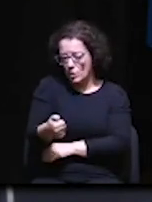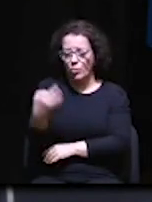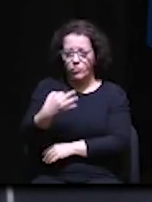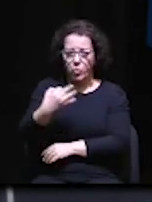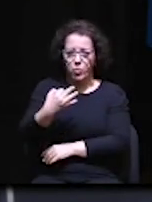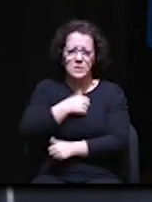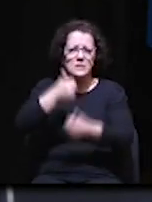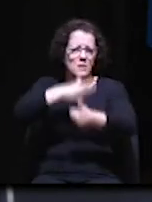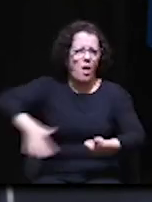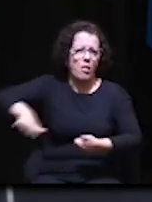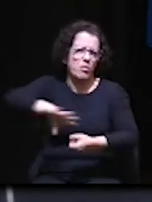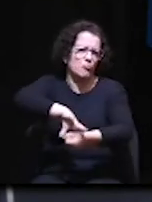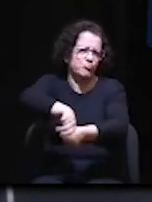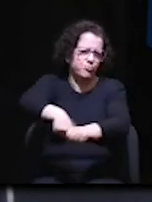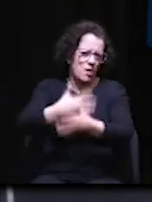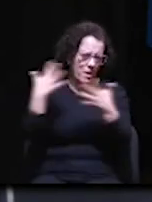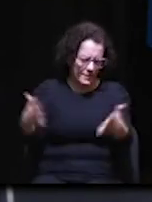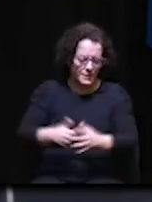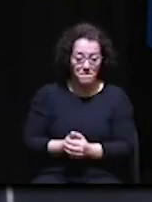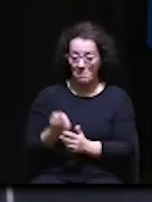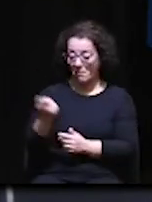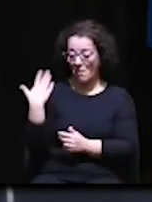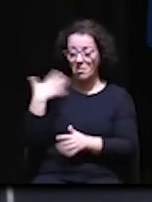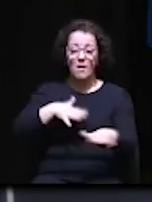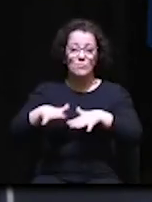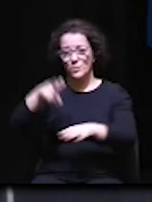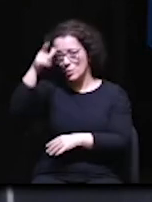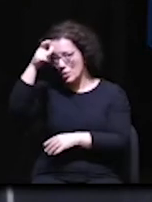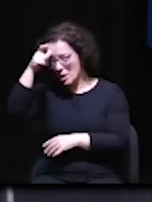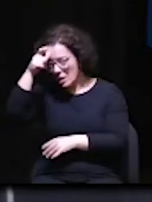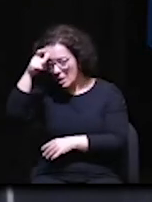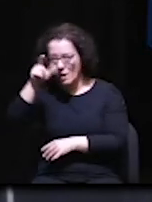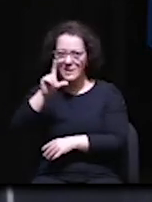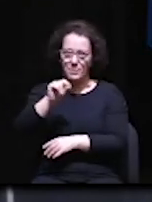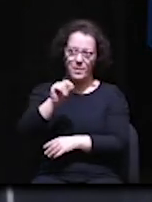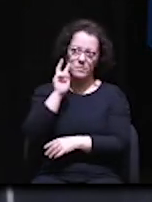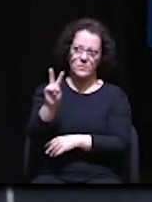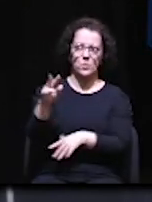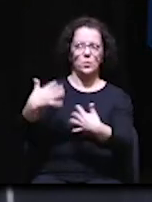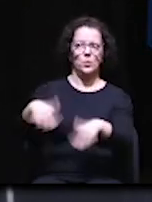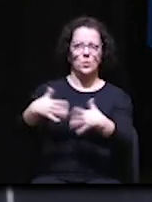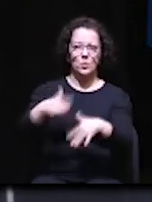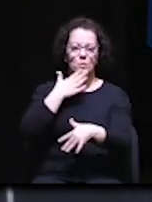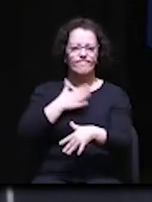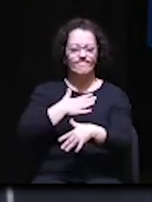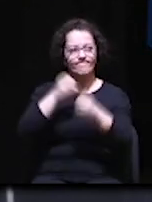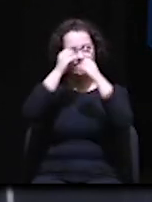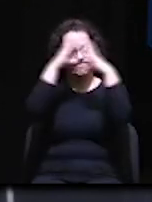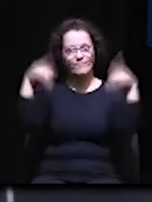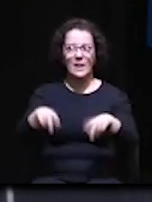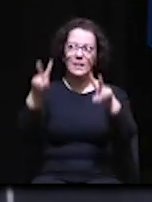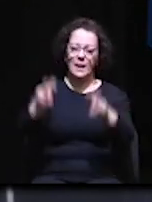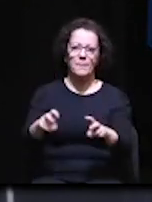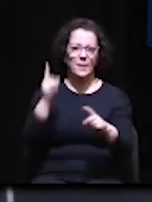que destruiu grande parte da cidade. O recente sismo na Turquia e a dimensão da situação a que assistimos trouxe novamente para a